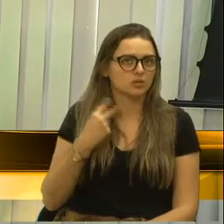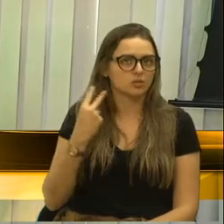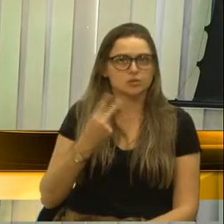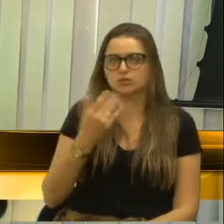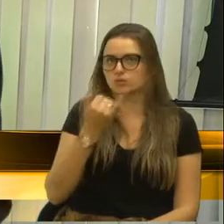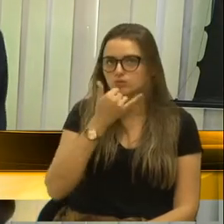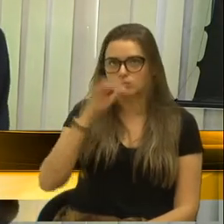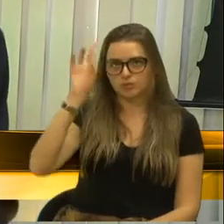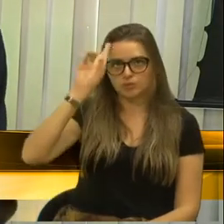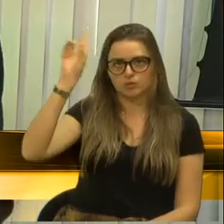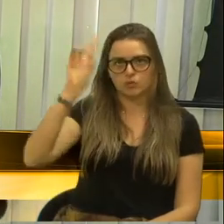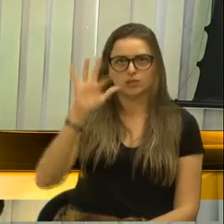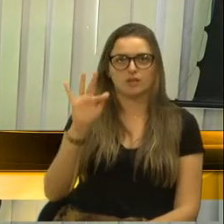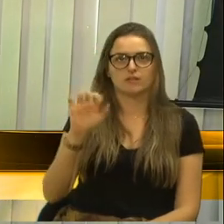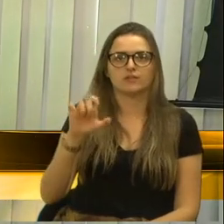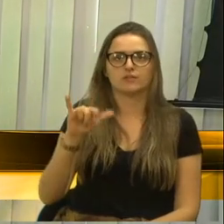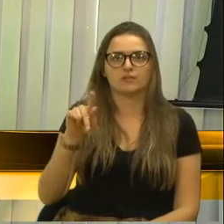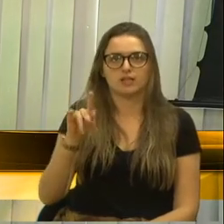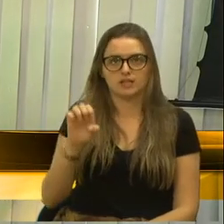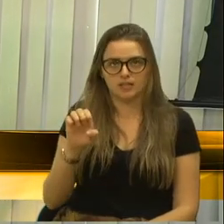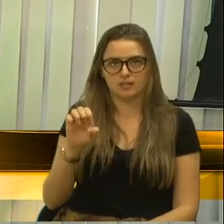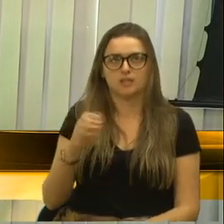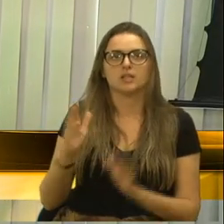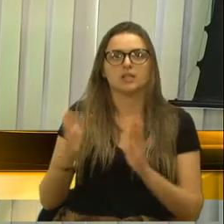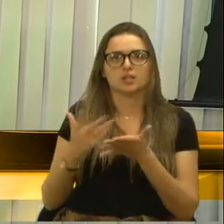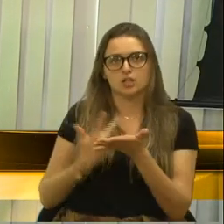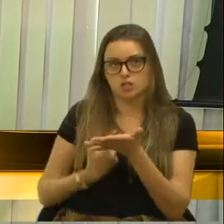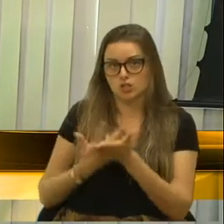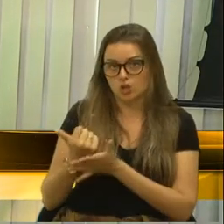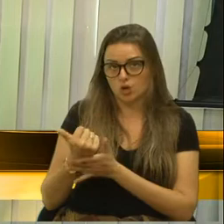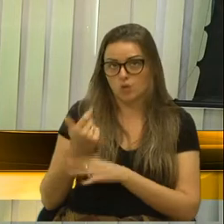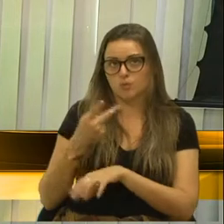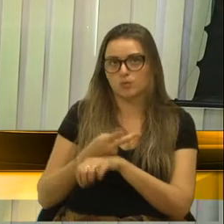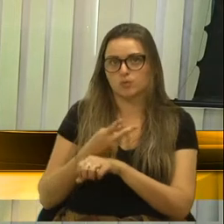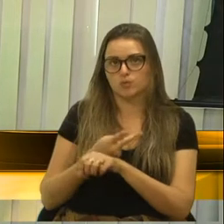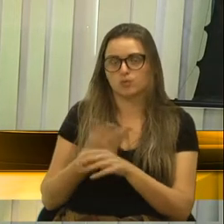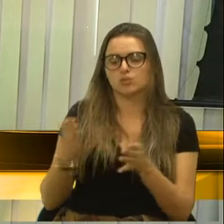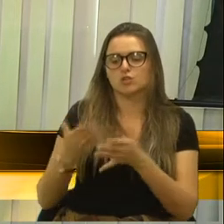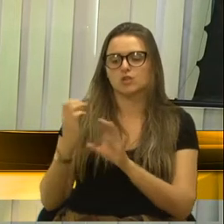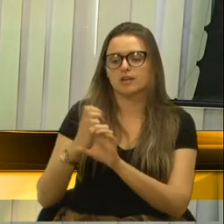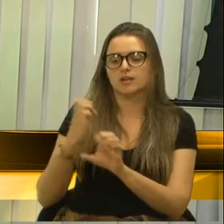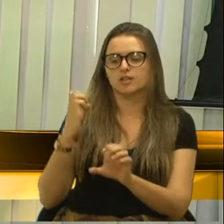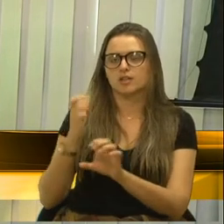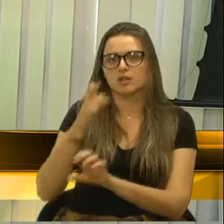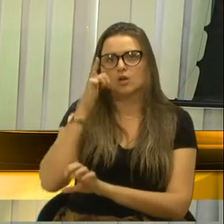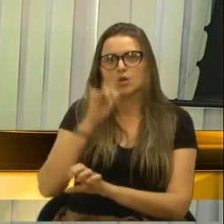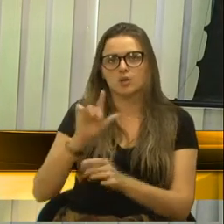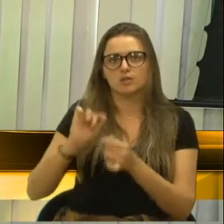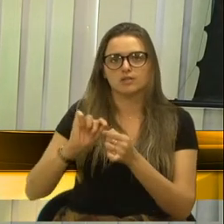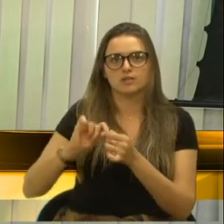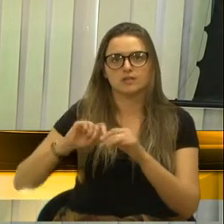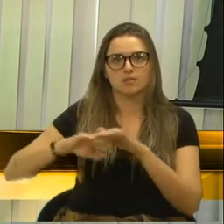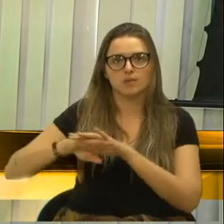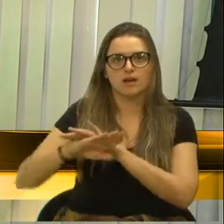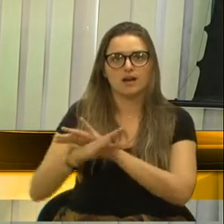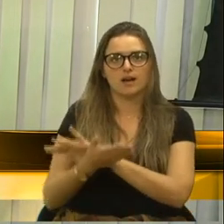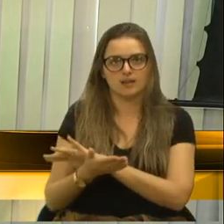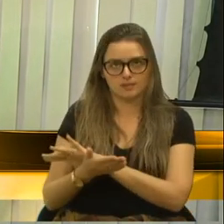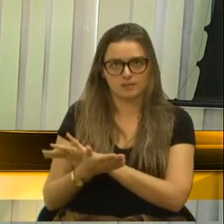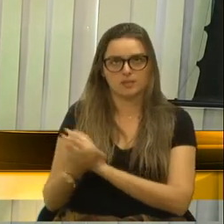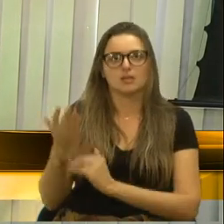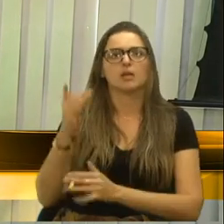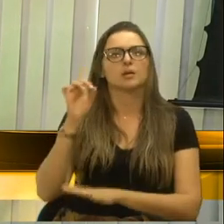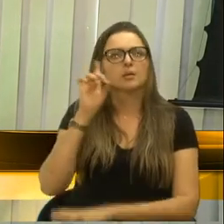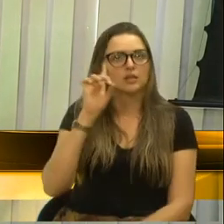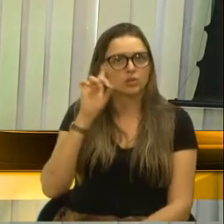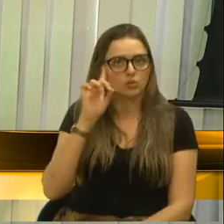diretor, o Felipe, dizendo que já compraram o produto e os engenheiros conseguiram fazer uma adequação para que todo dia